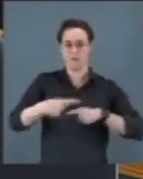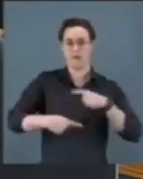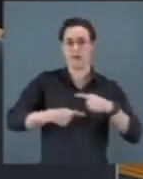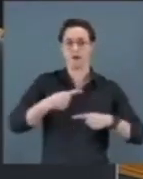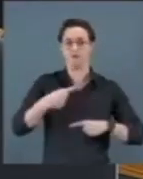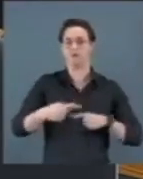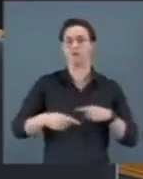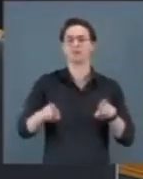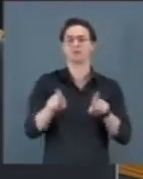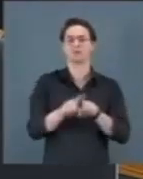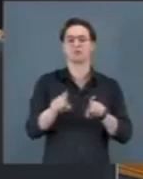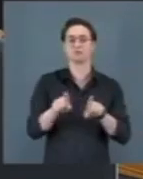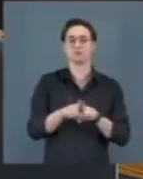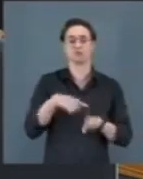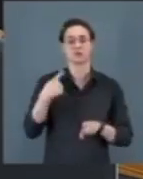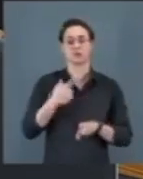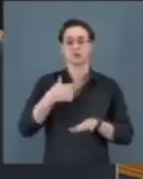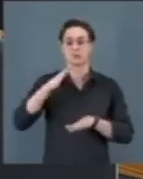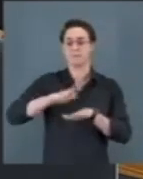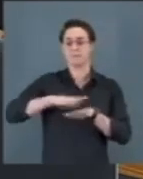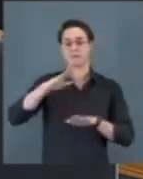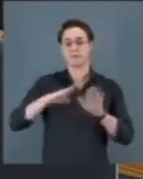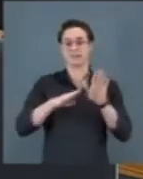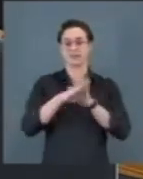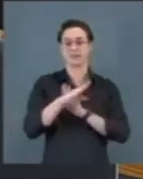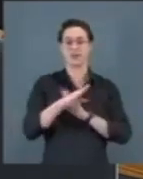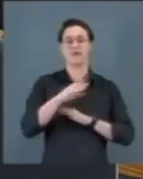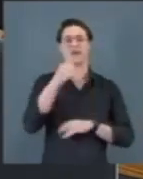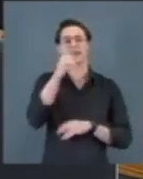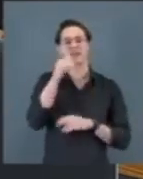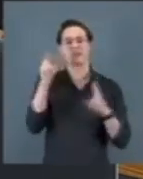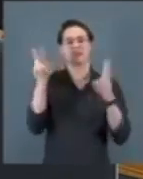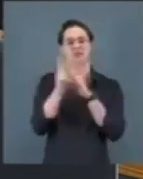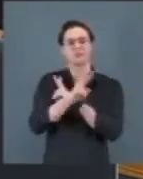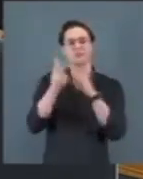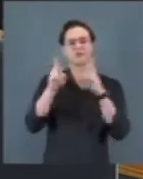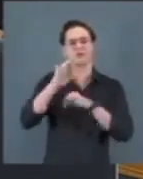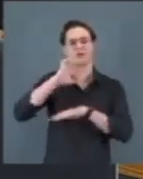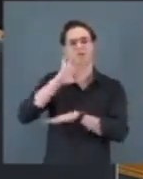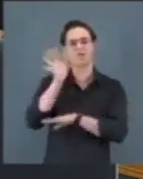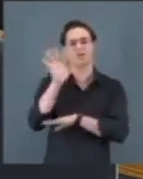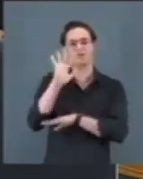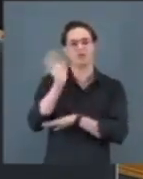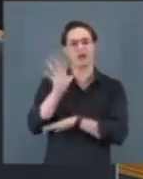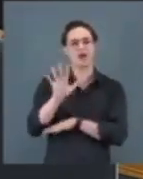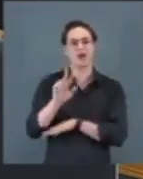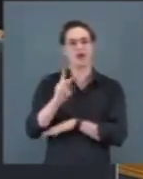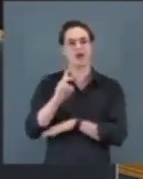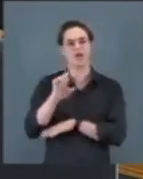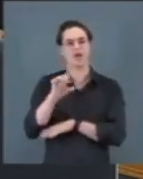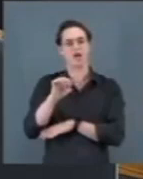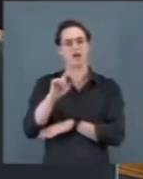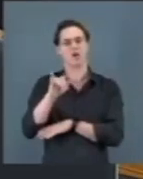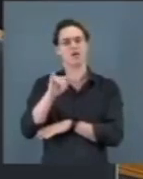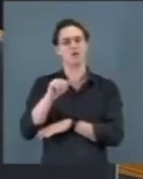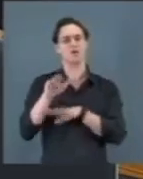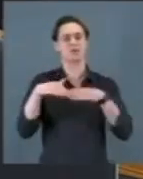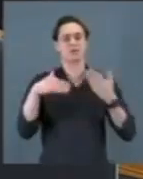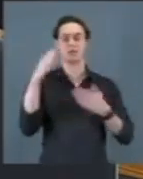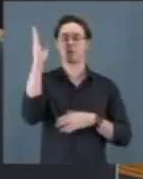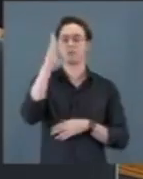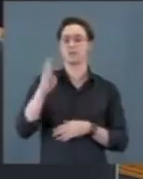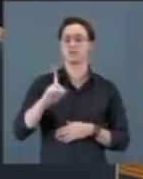cresceu em energia eólica e, de uma maneira geral, o Brasil é um exemplo para o